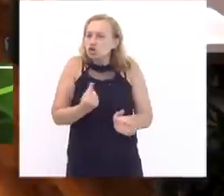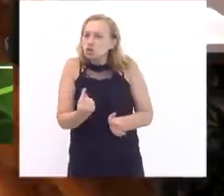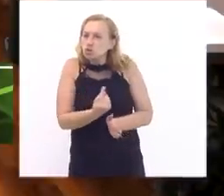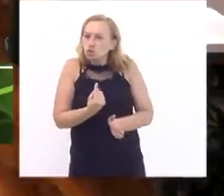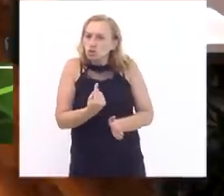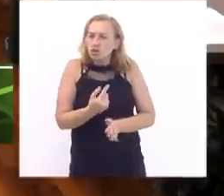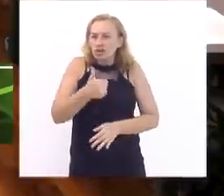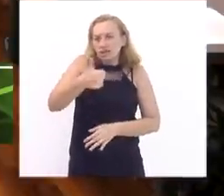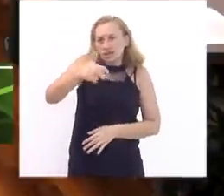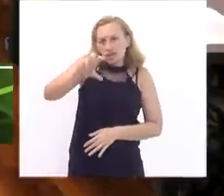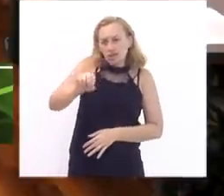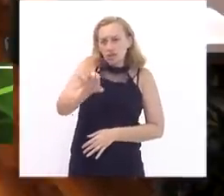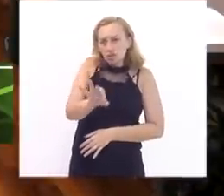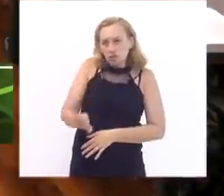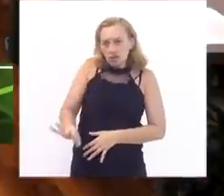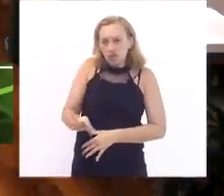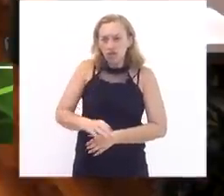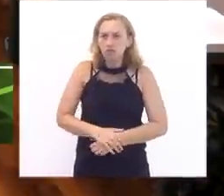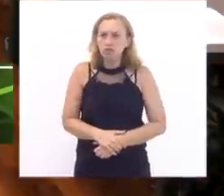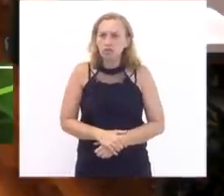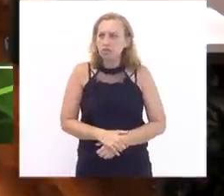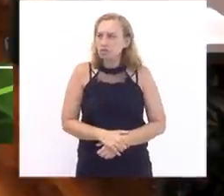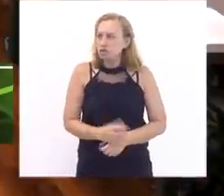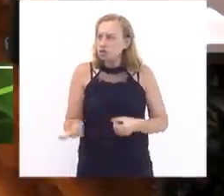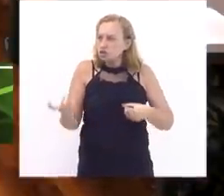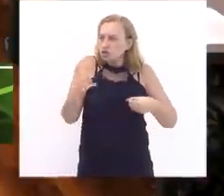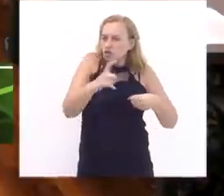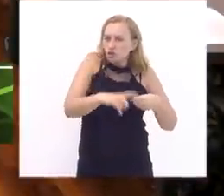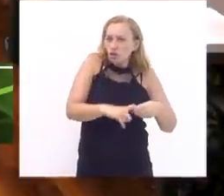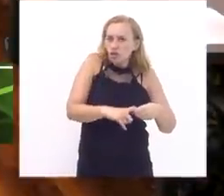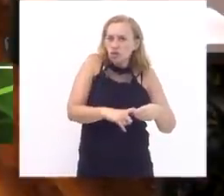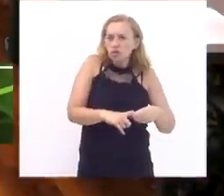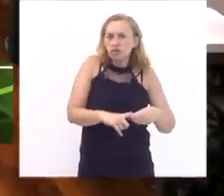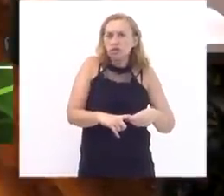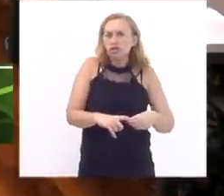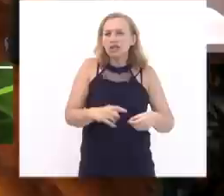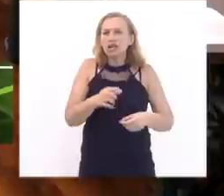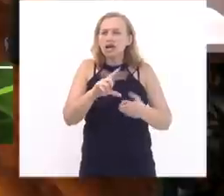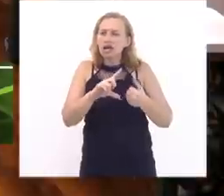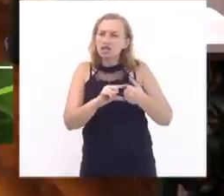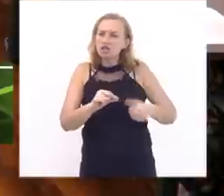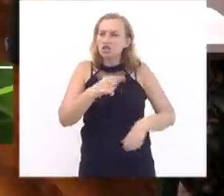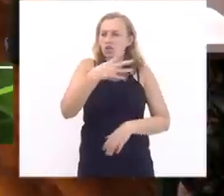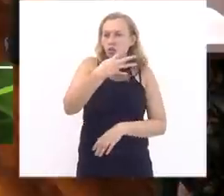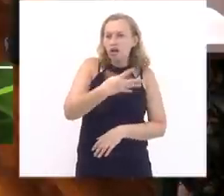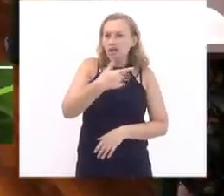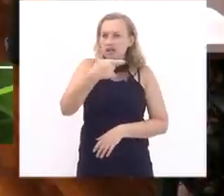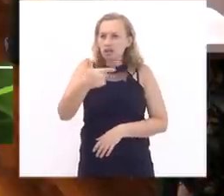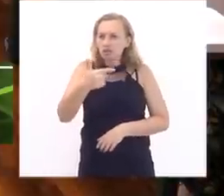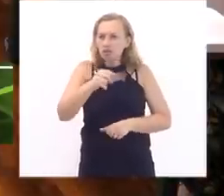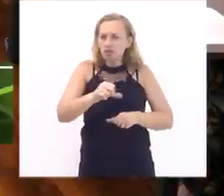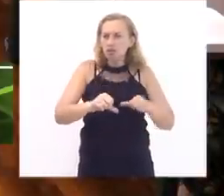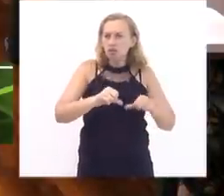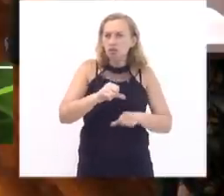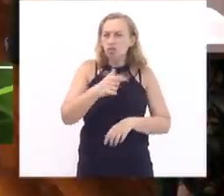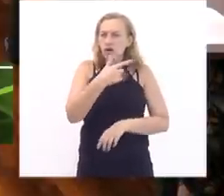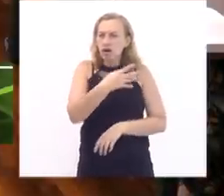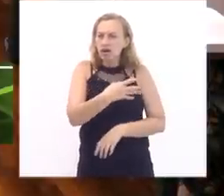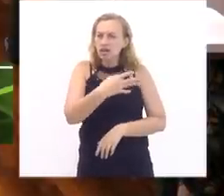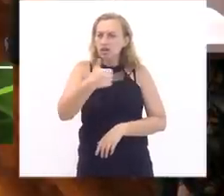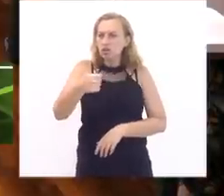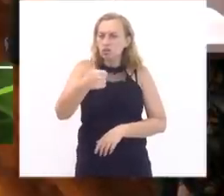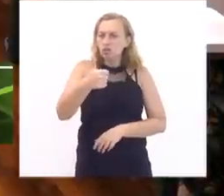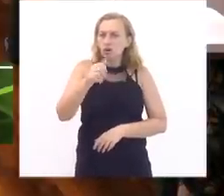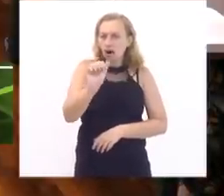dos 150% e que traz de volta aquele antigo artigo 42, que virou 41A. Então, a gente